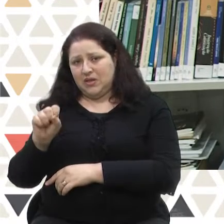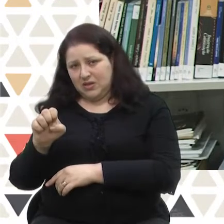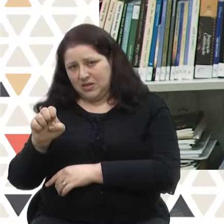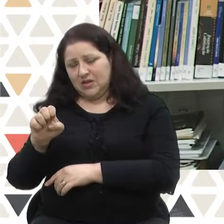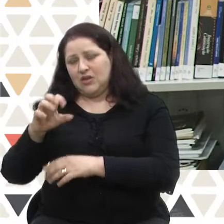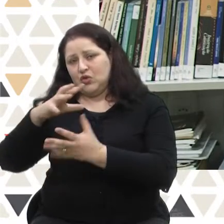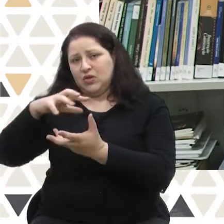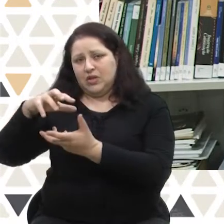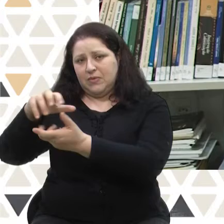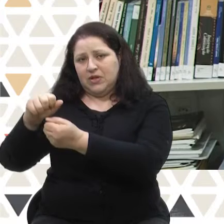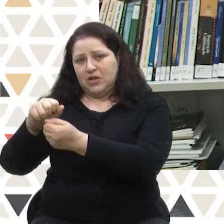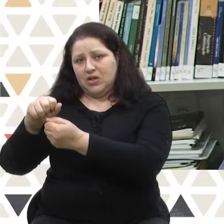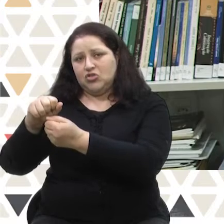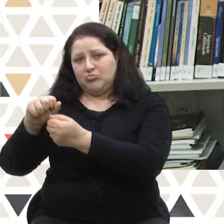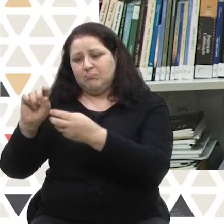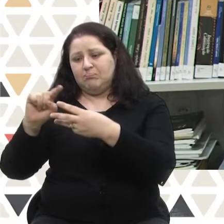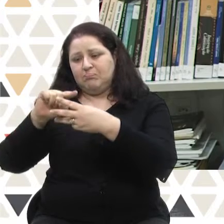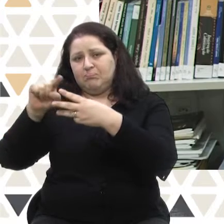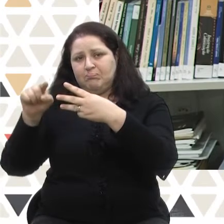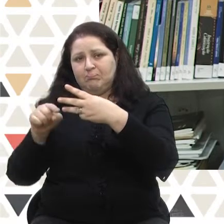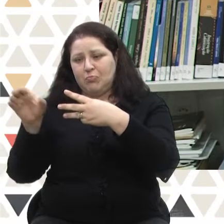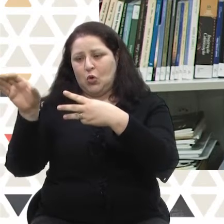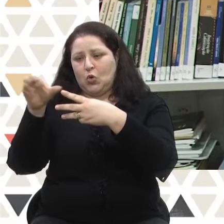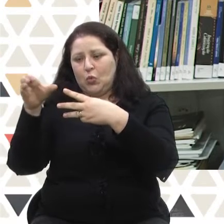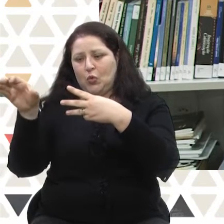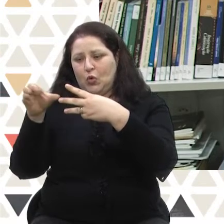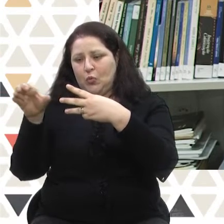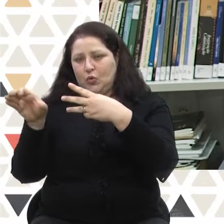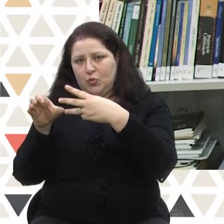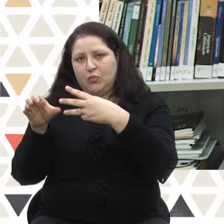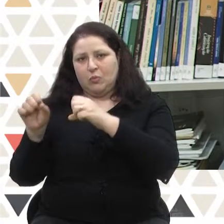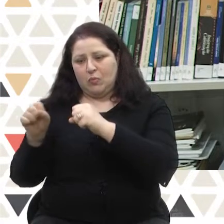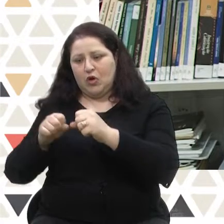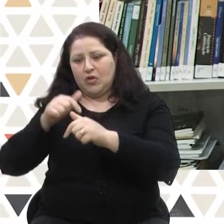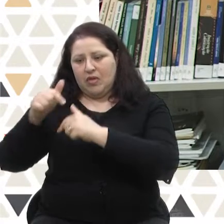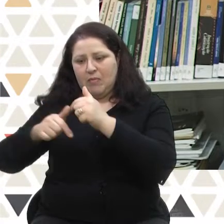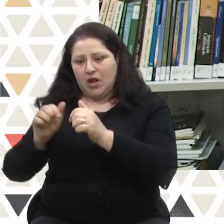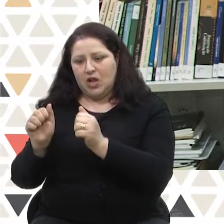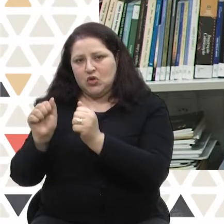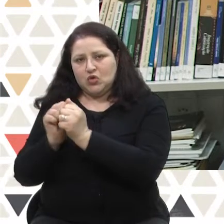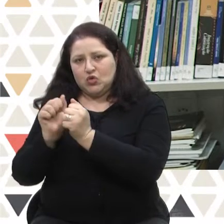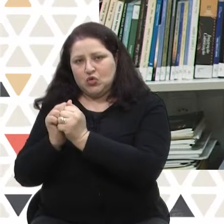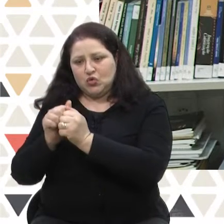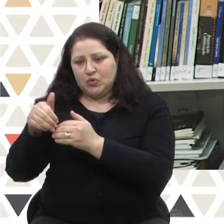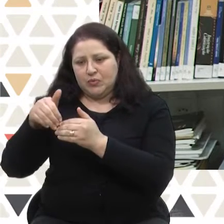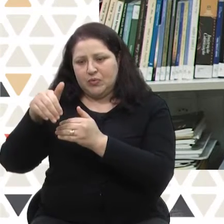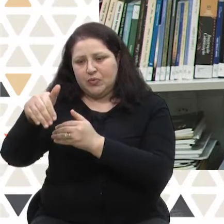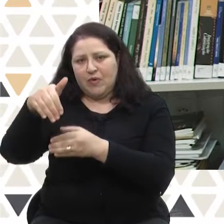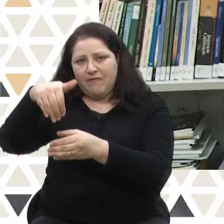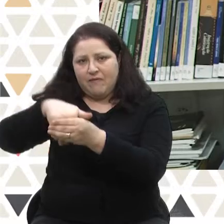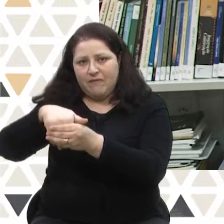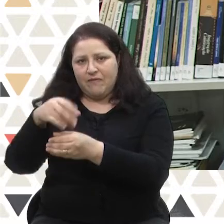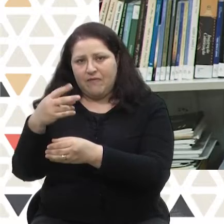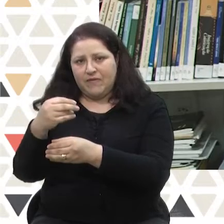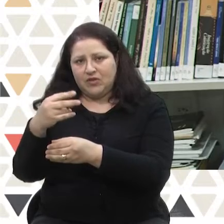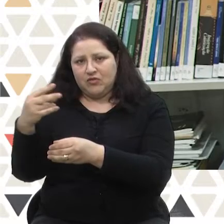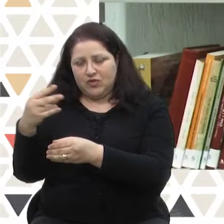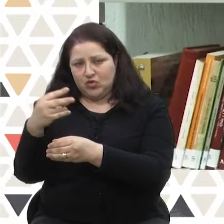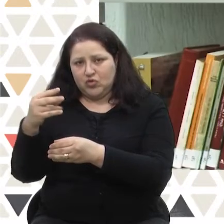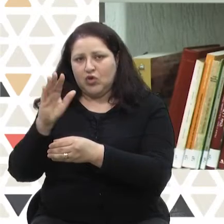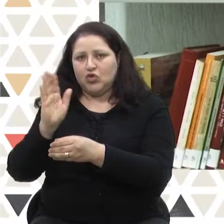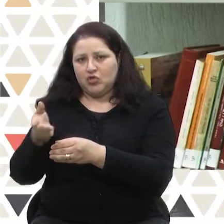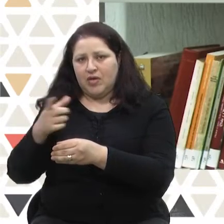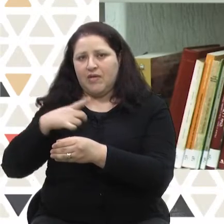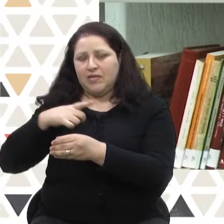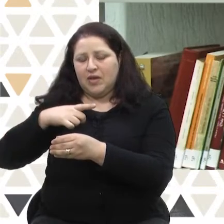Rede Sustentabilidade. Portanto, essas 3 federações estão aptas para atuar em conjunto nas eleições de 2022.